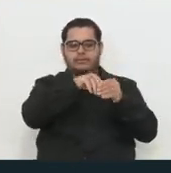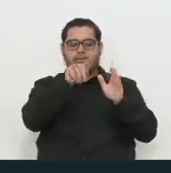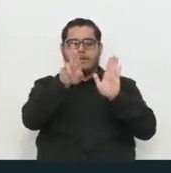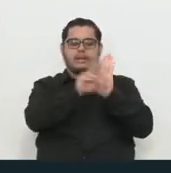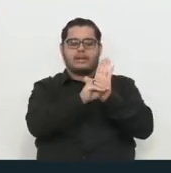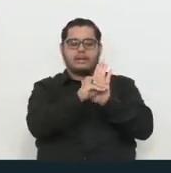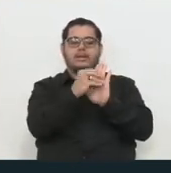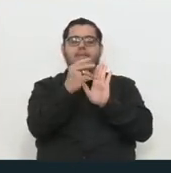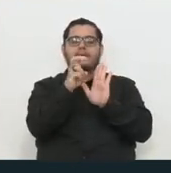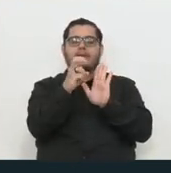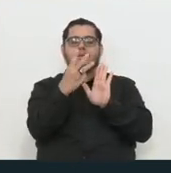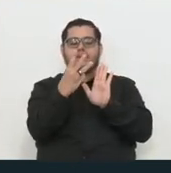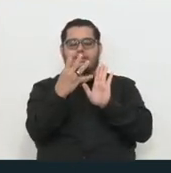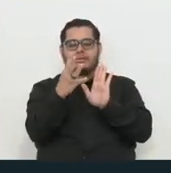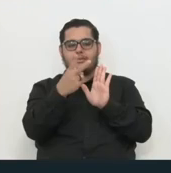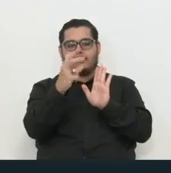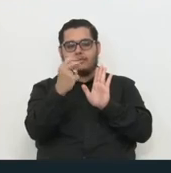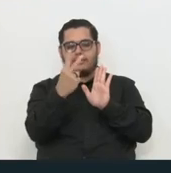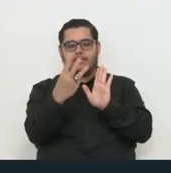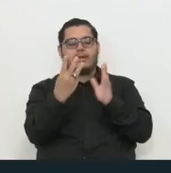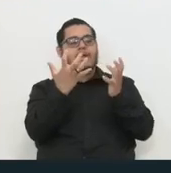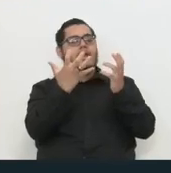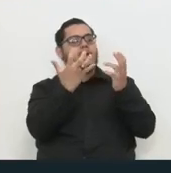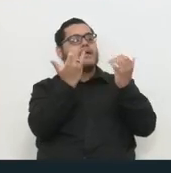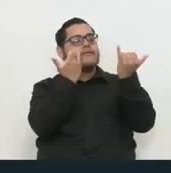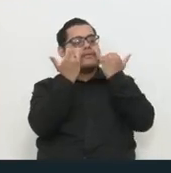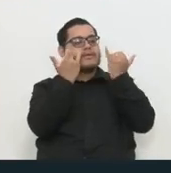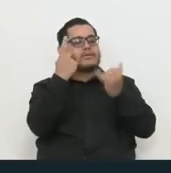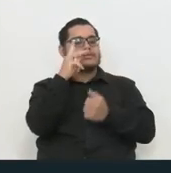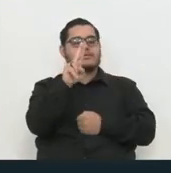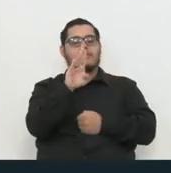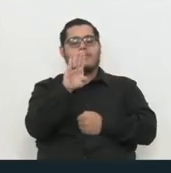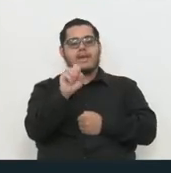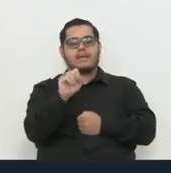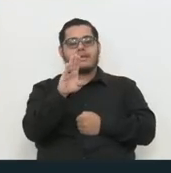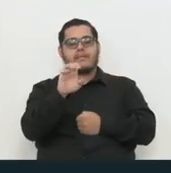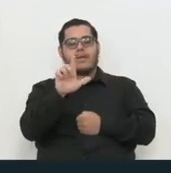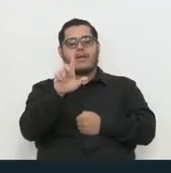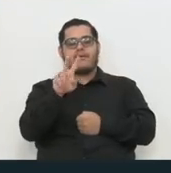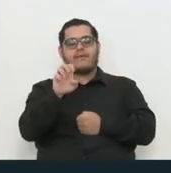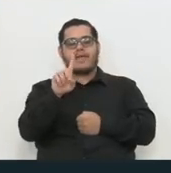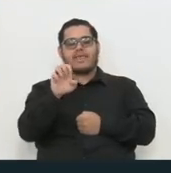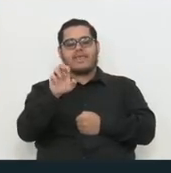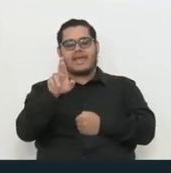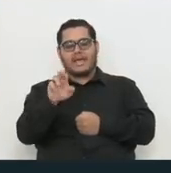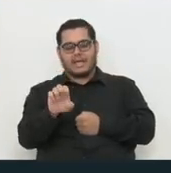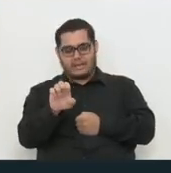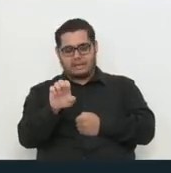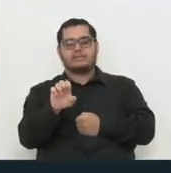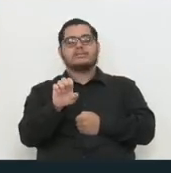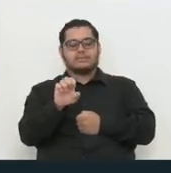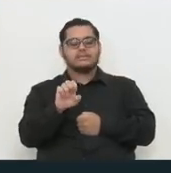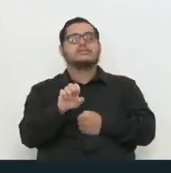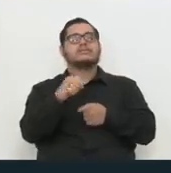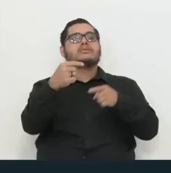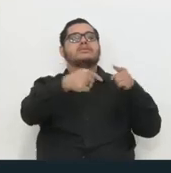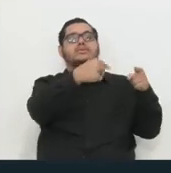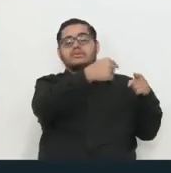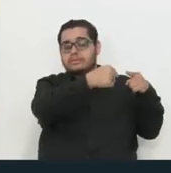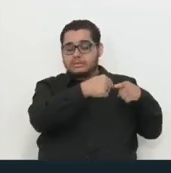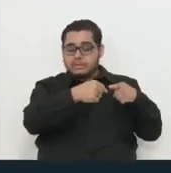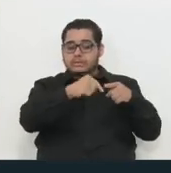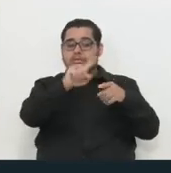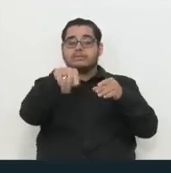informações sobre o atendimento médico da OBS Belvedere autor Vereador Leão Dourado em discussão encerrado a discussão em votação os vereadores